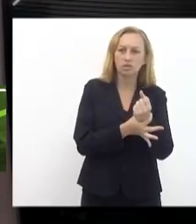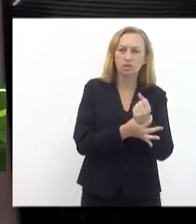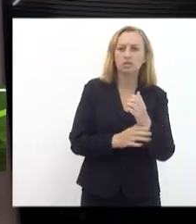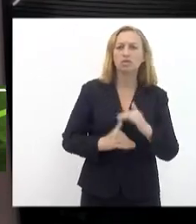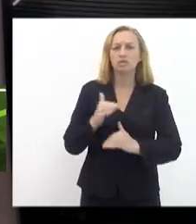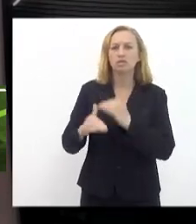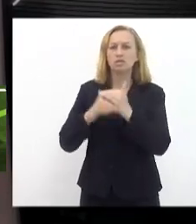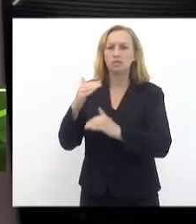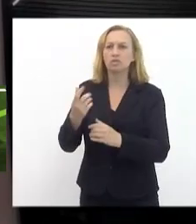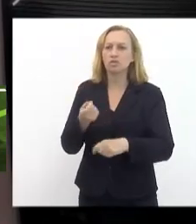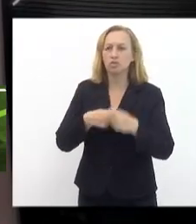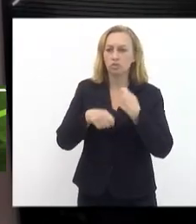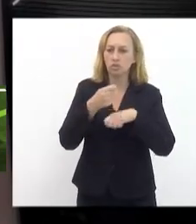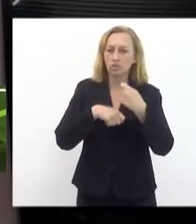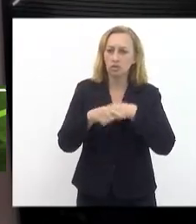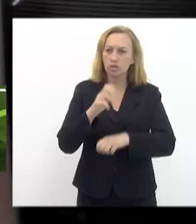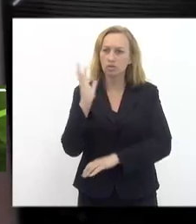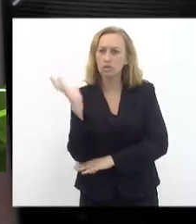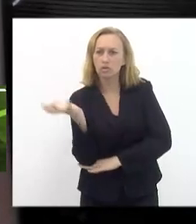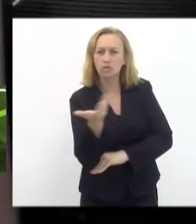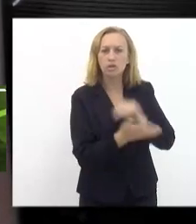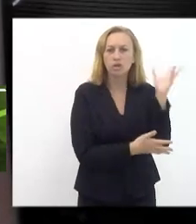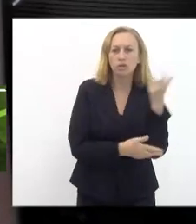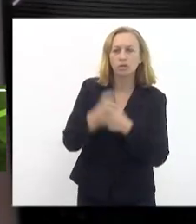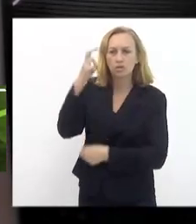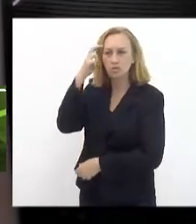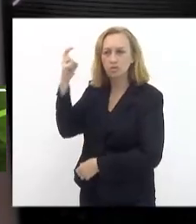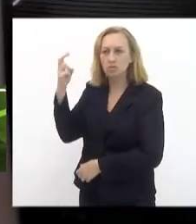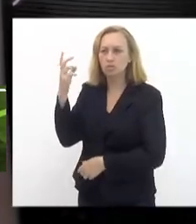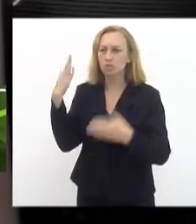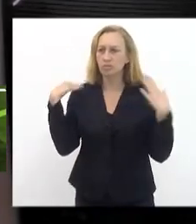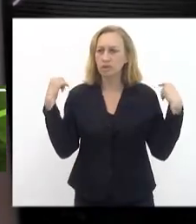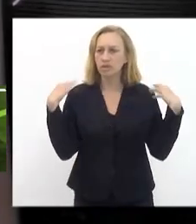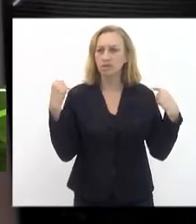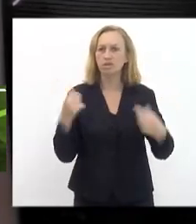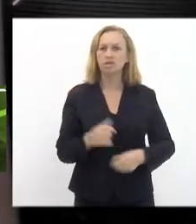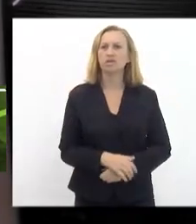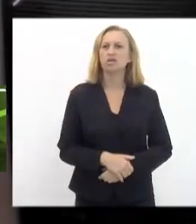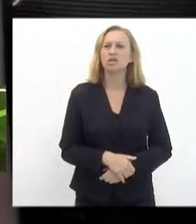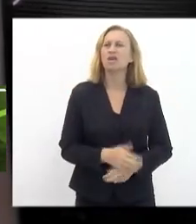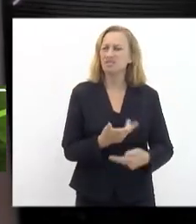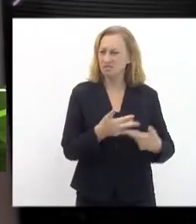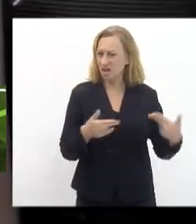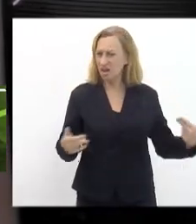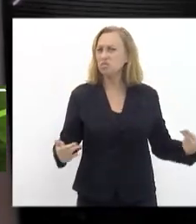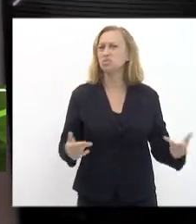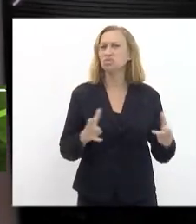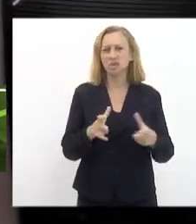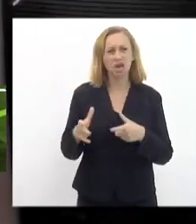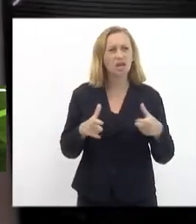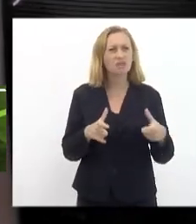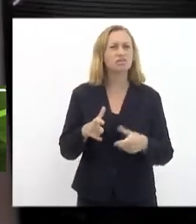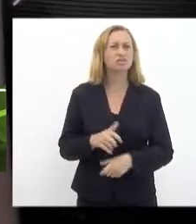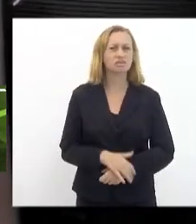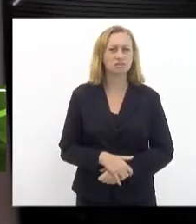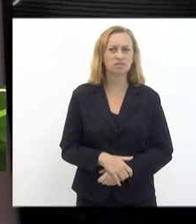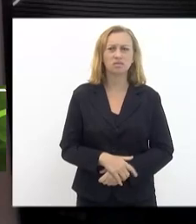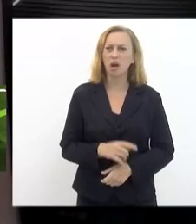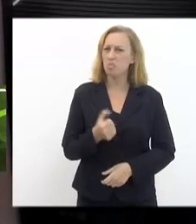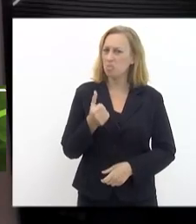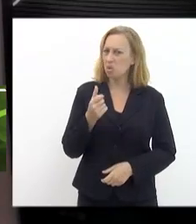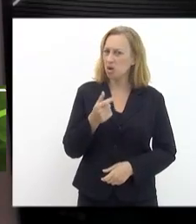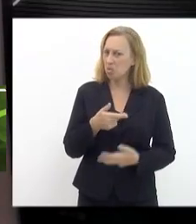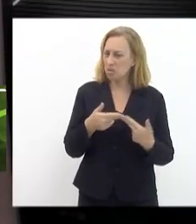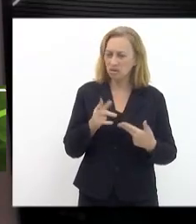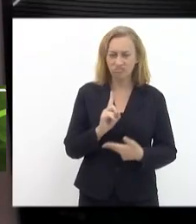desenvolvimento econômico meio ambiente cultura e lazer é muita coisa isso daqui não é